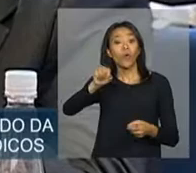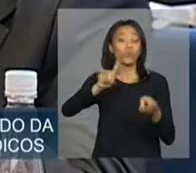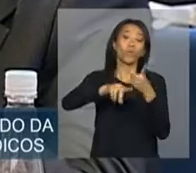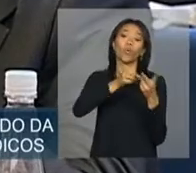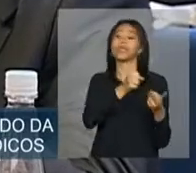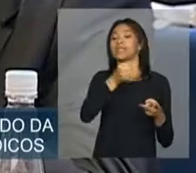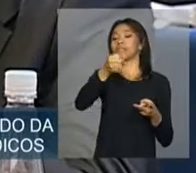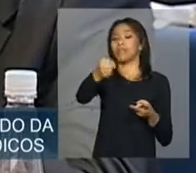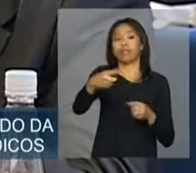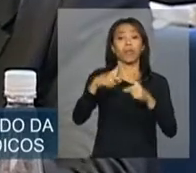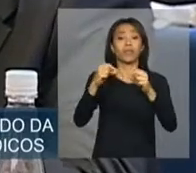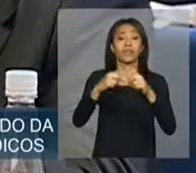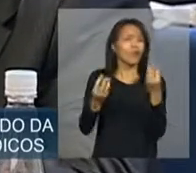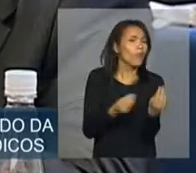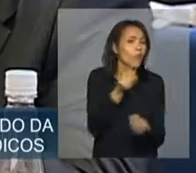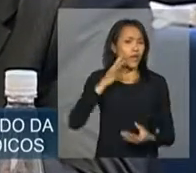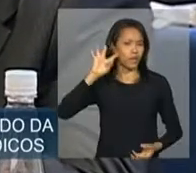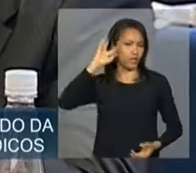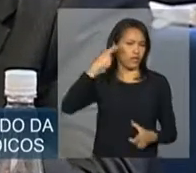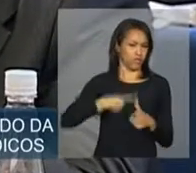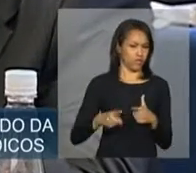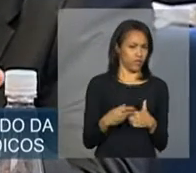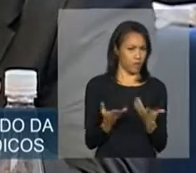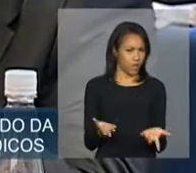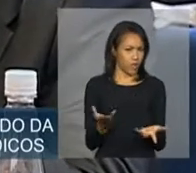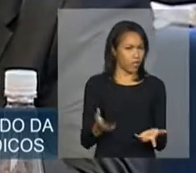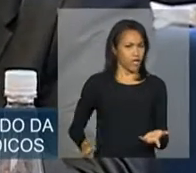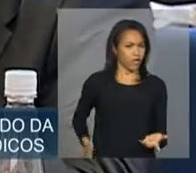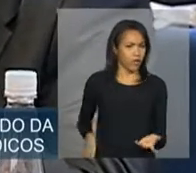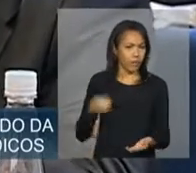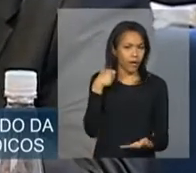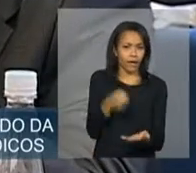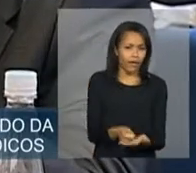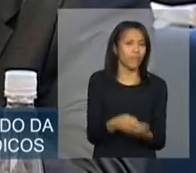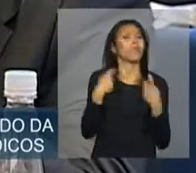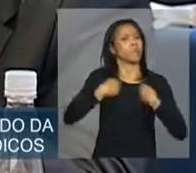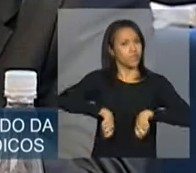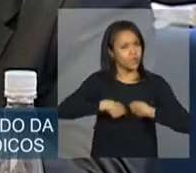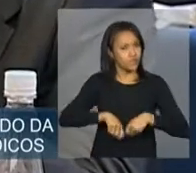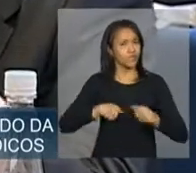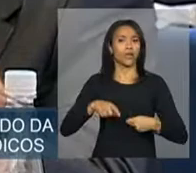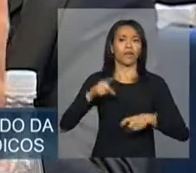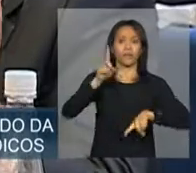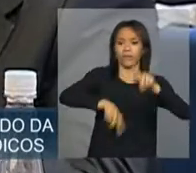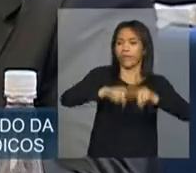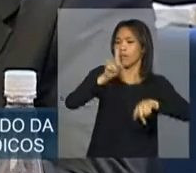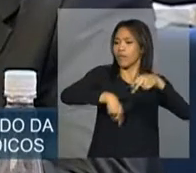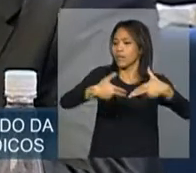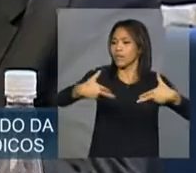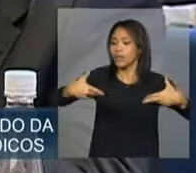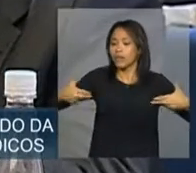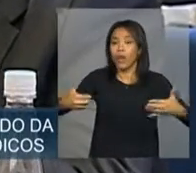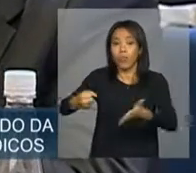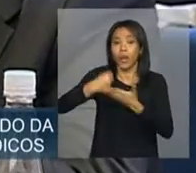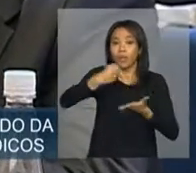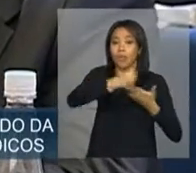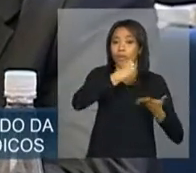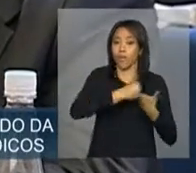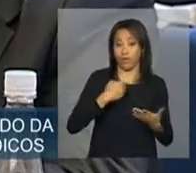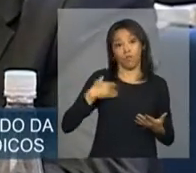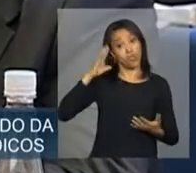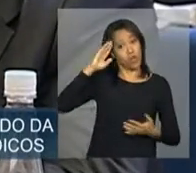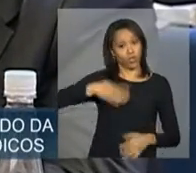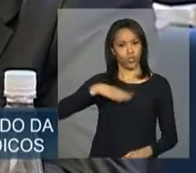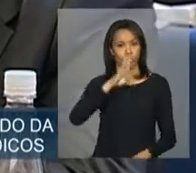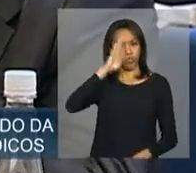citou várias vezes os r$ 10000 líquidos que eles vão receber eles não vão tirar do bolso certamente vão precisar que haja uma estrutura paralela Imagino que o